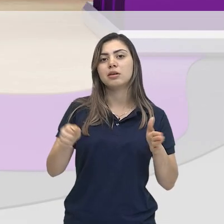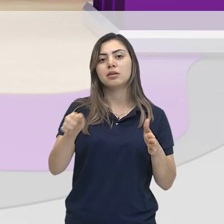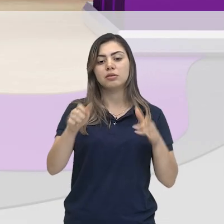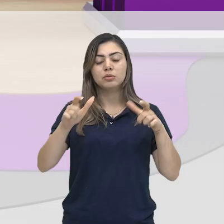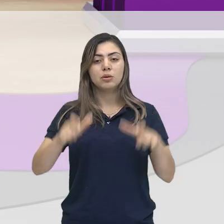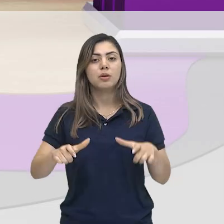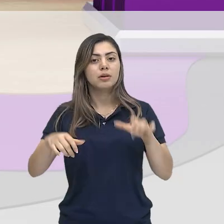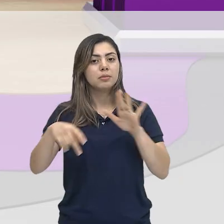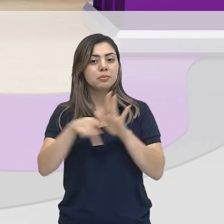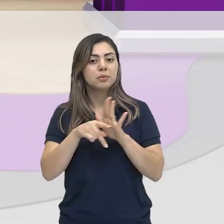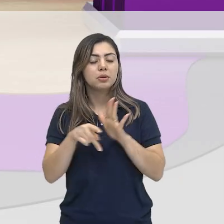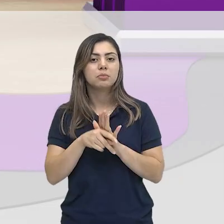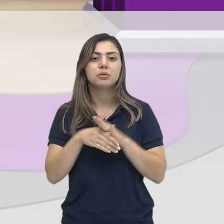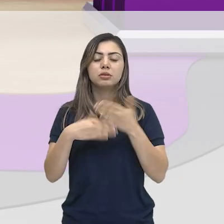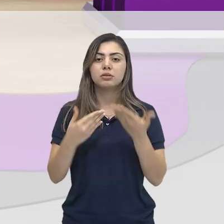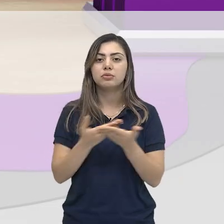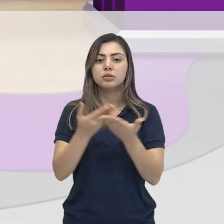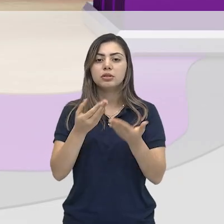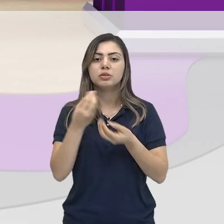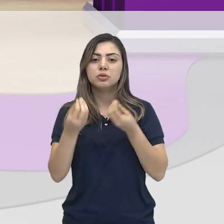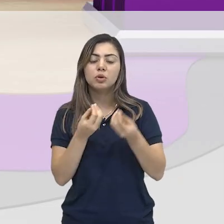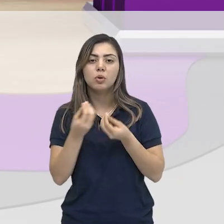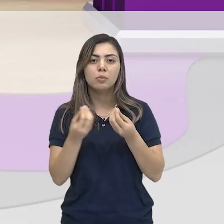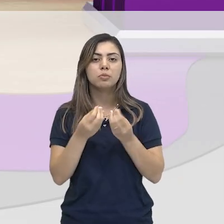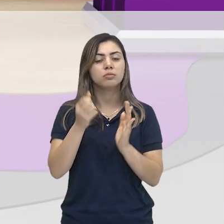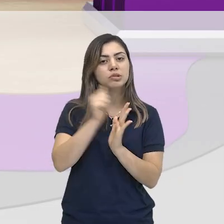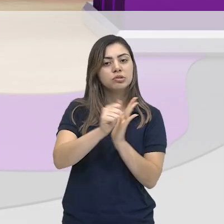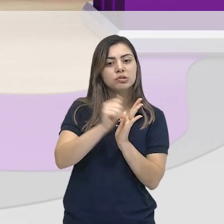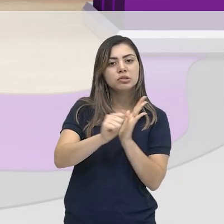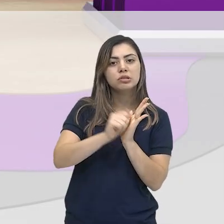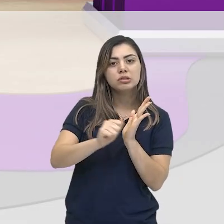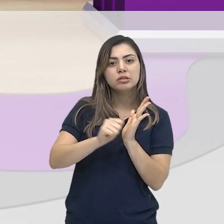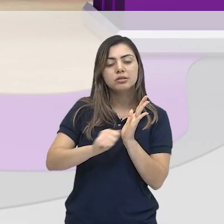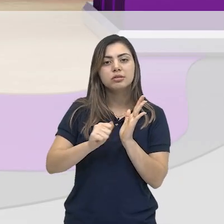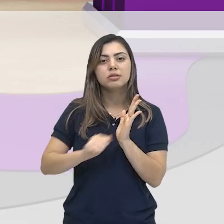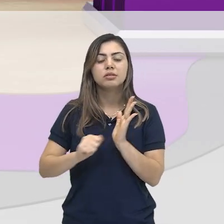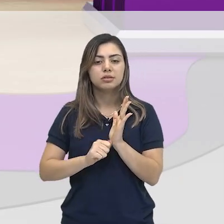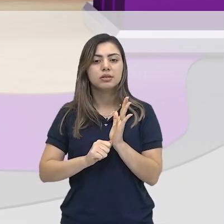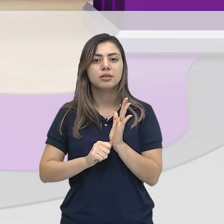certo? Formataliza, né, padronaliza, vai fazer